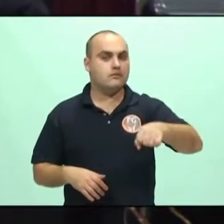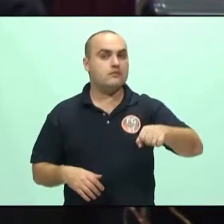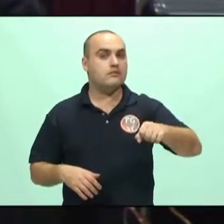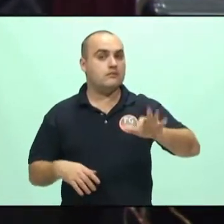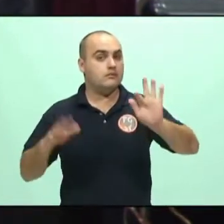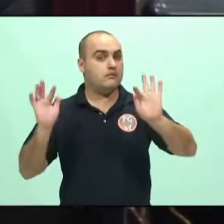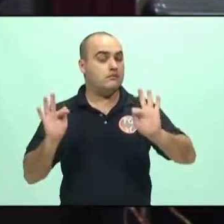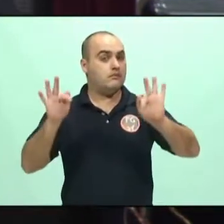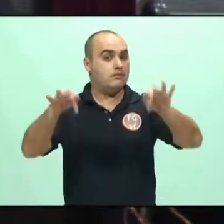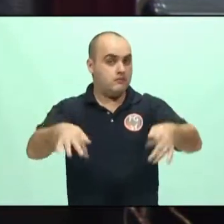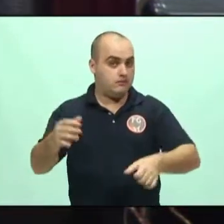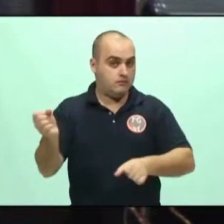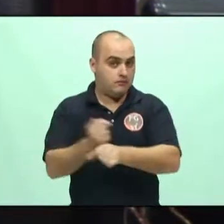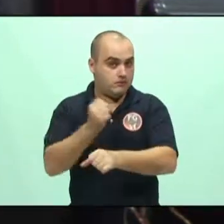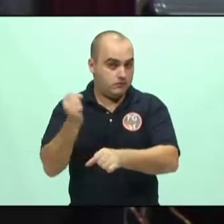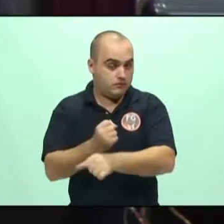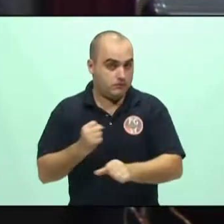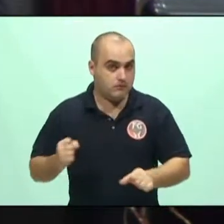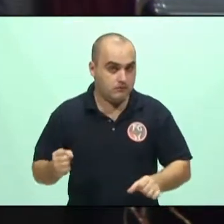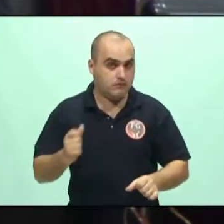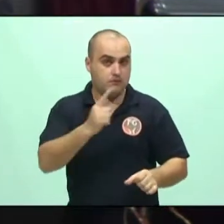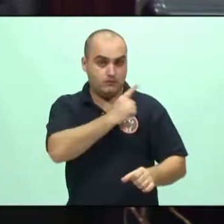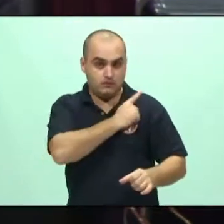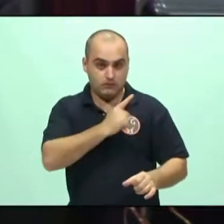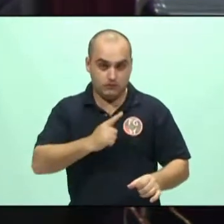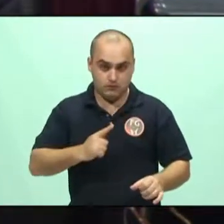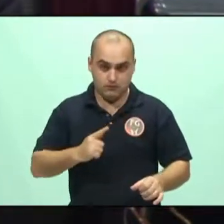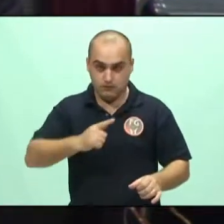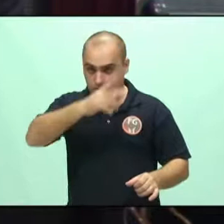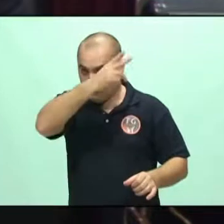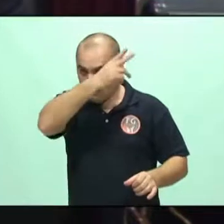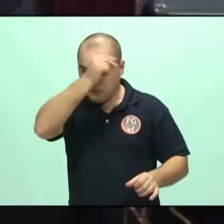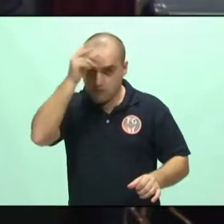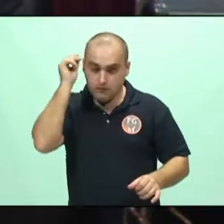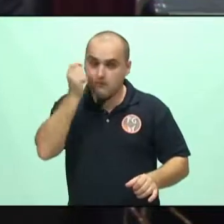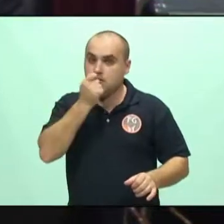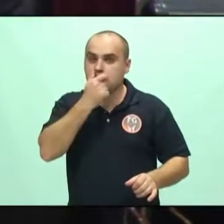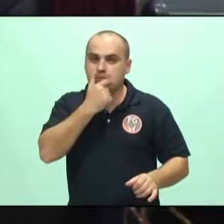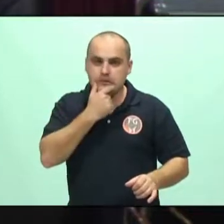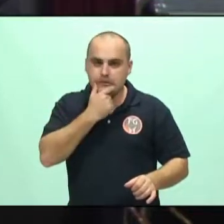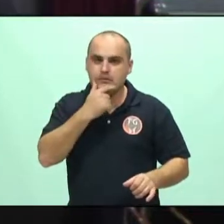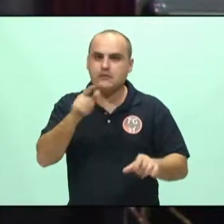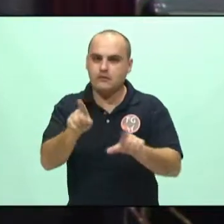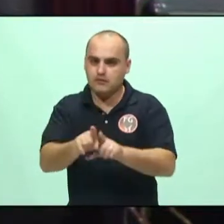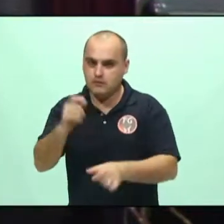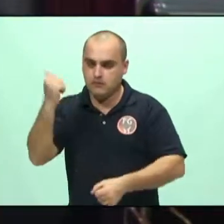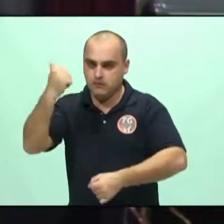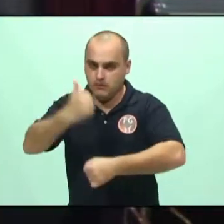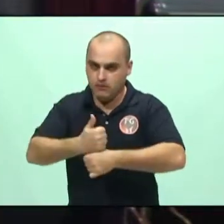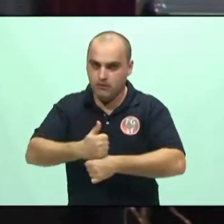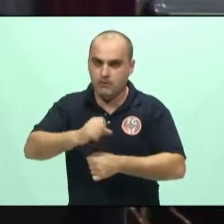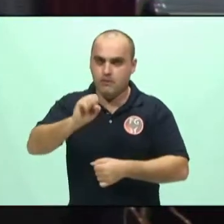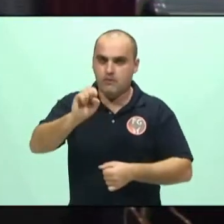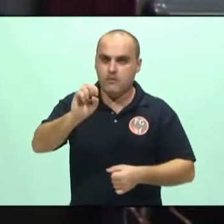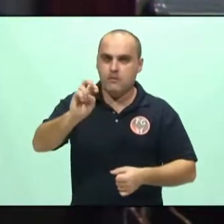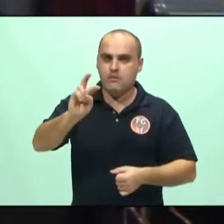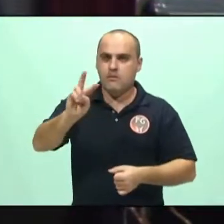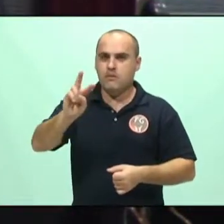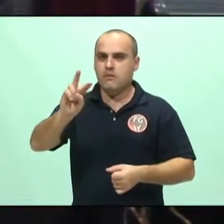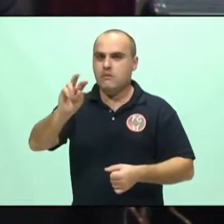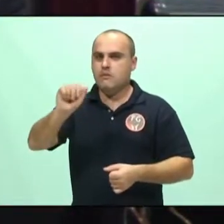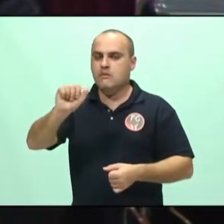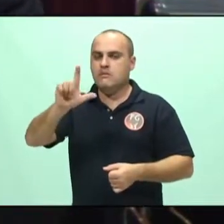findar das obras o governo municipal Prefeito vão nem morastone também o diretor-geral de Semasa Osvaldo guerner